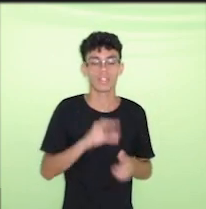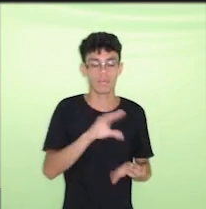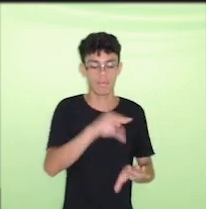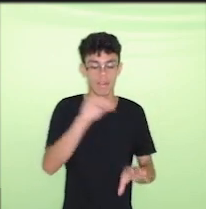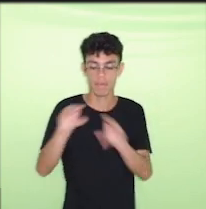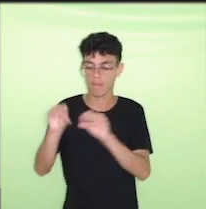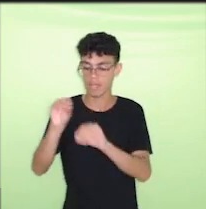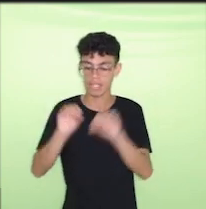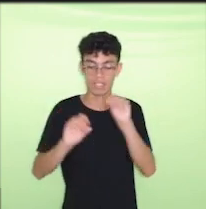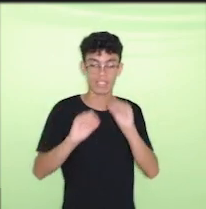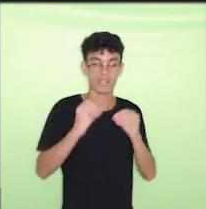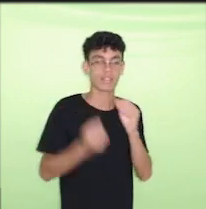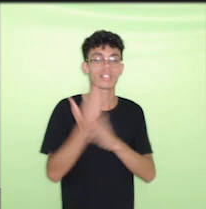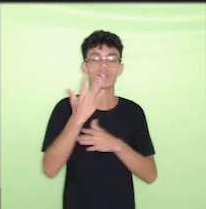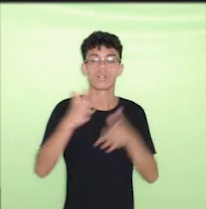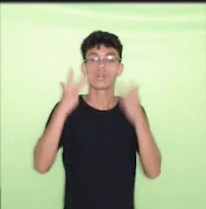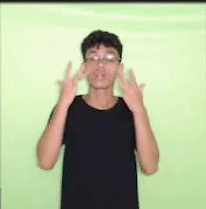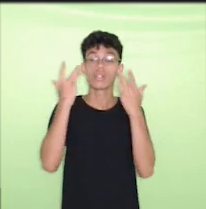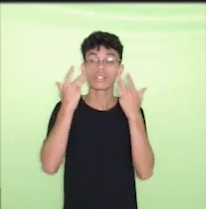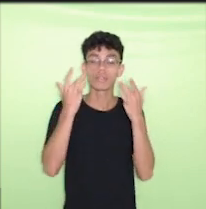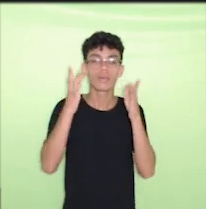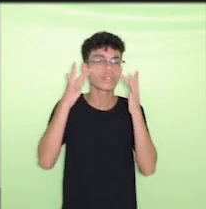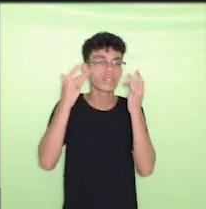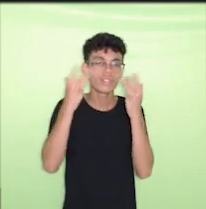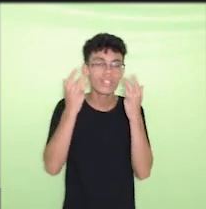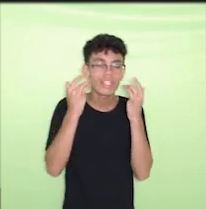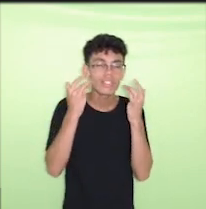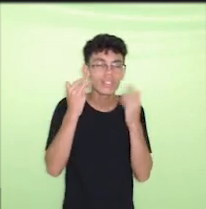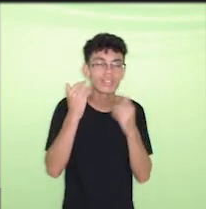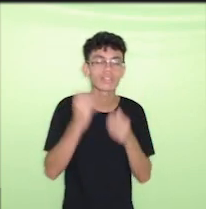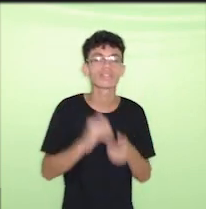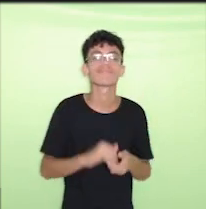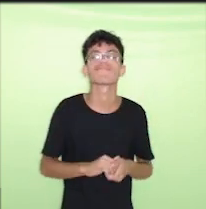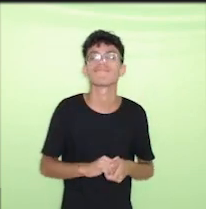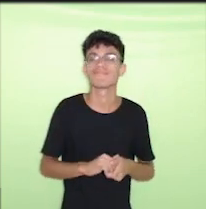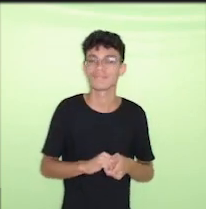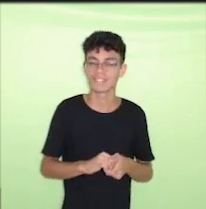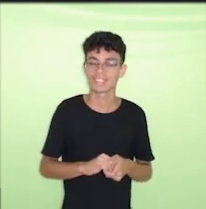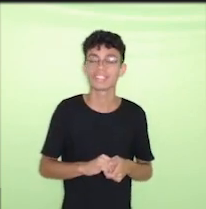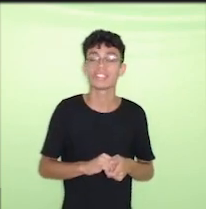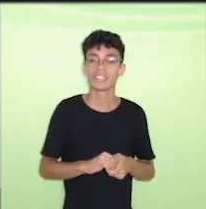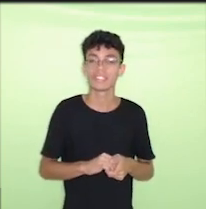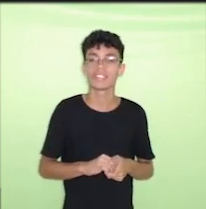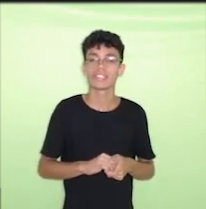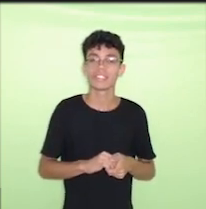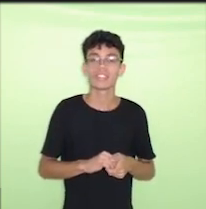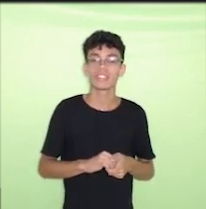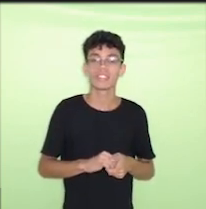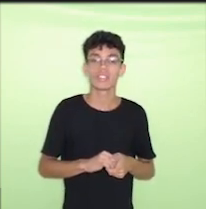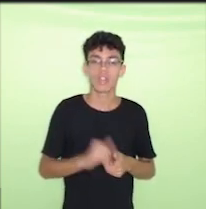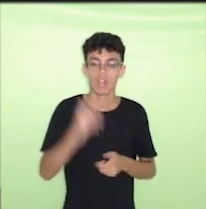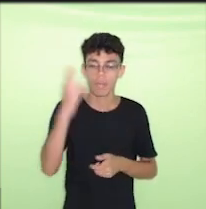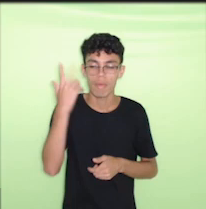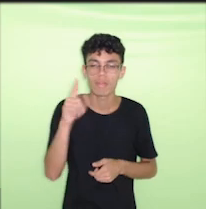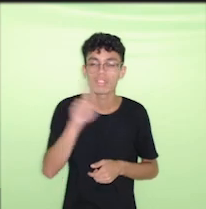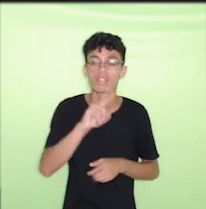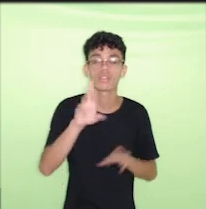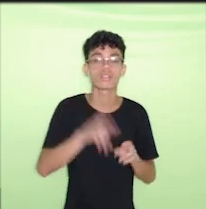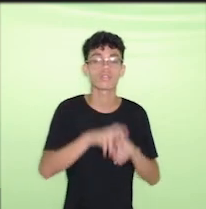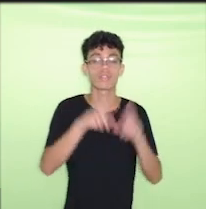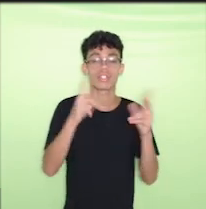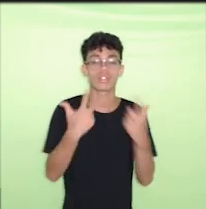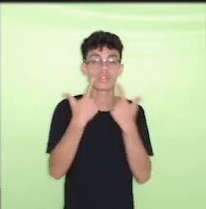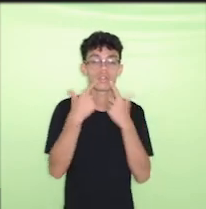um teatro, mas não um teatro mais convencional, né? Um teatro mais performativo mesmo, né? Onde